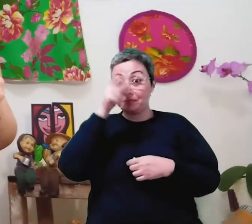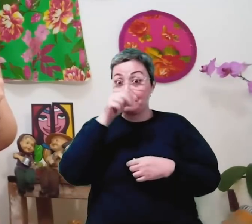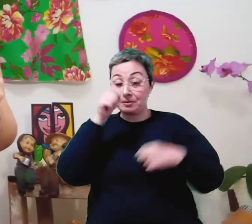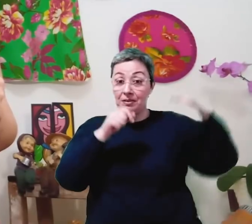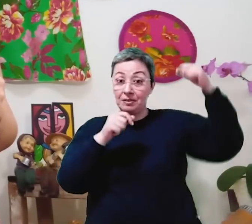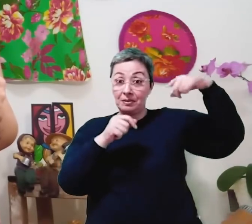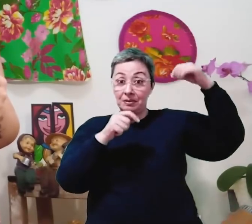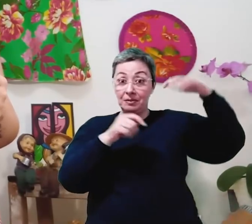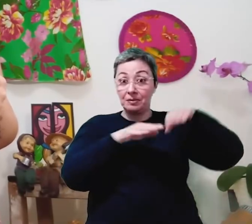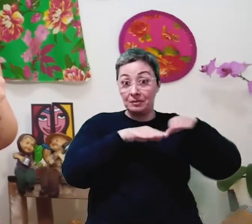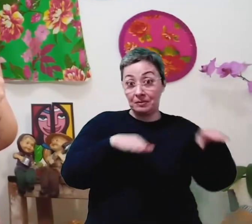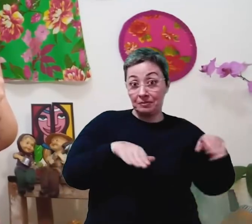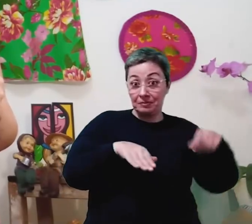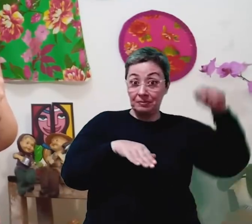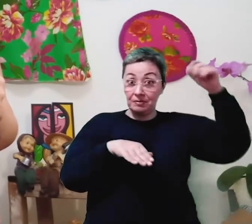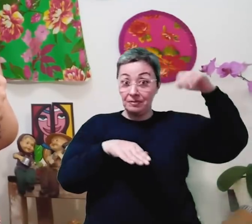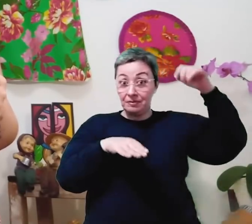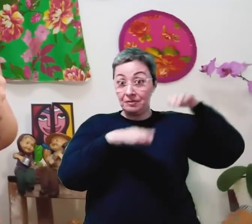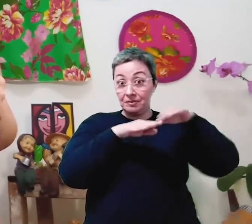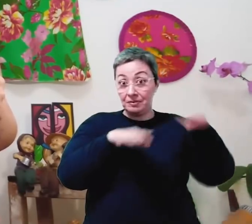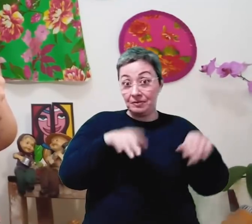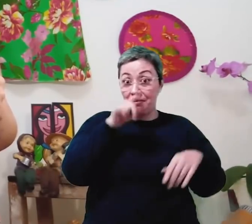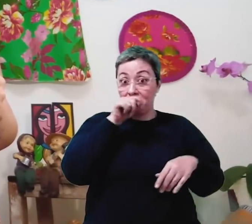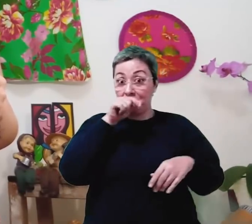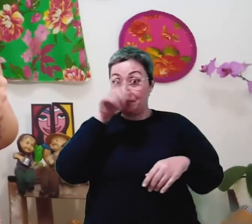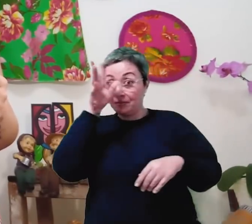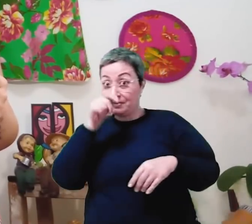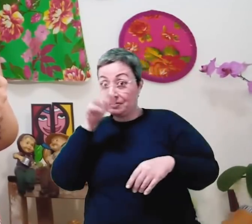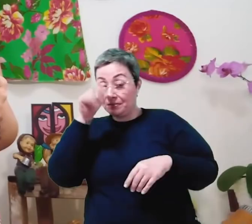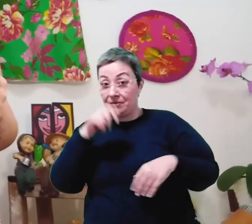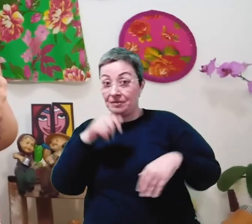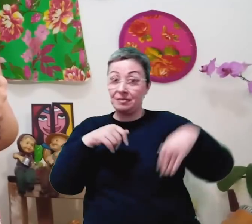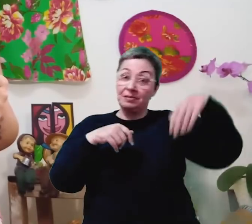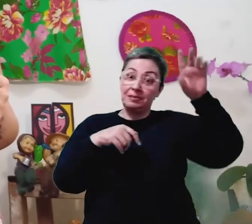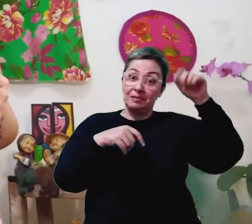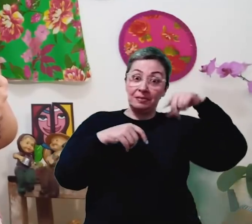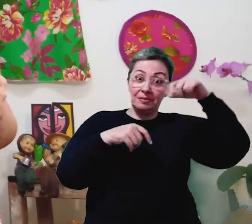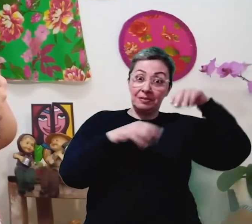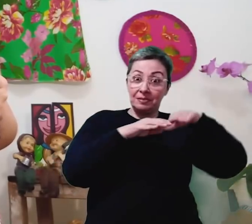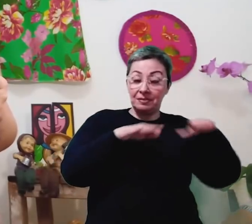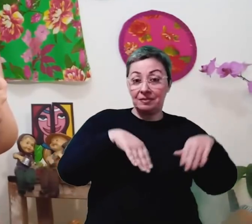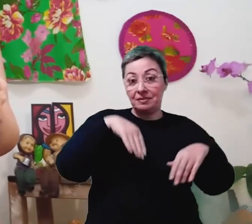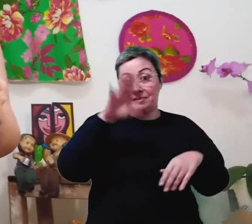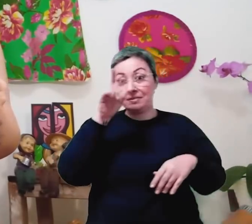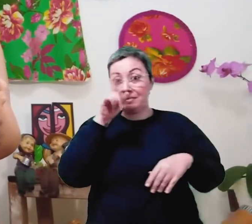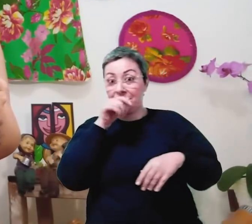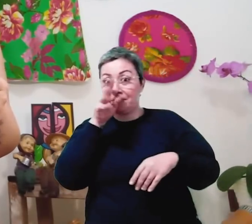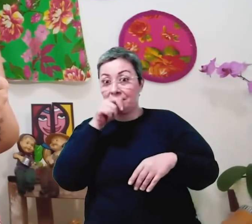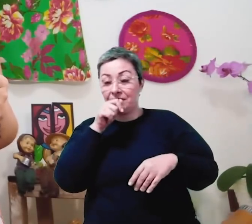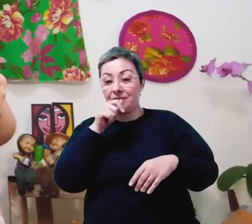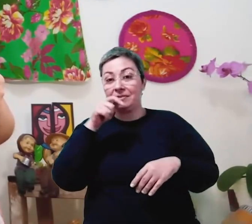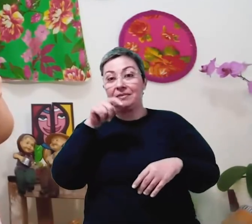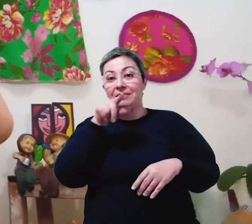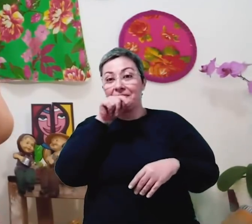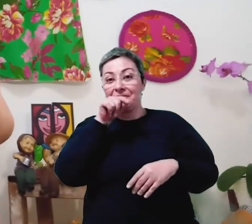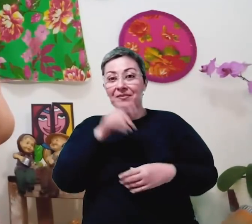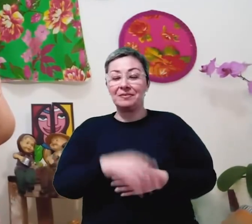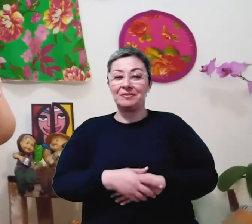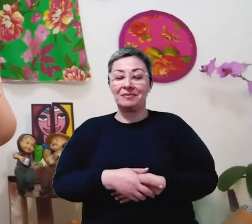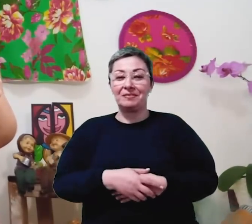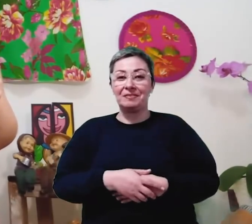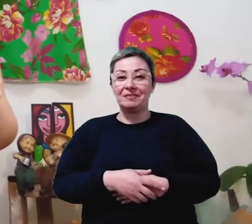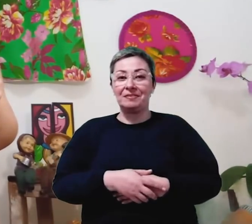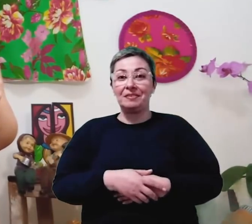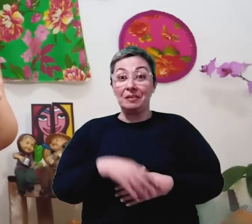pinga pia, pia o pinto. Quanto mais a pia pinga, mais ainda o pinto pia.